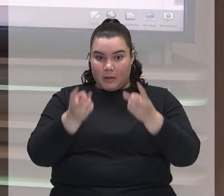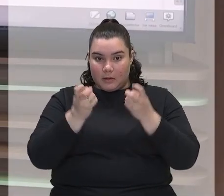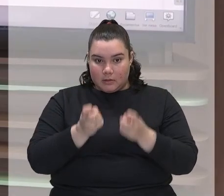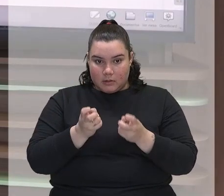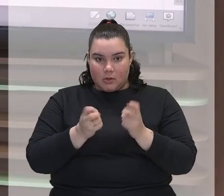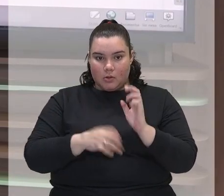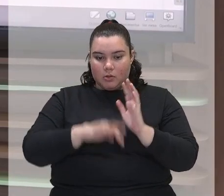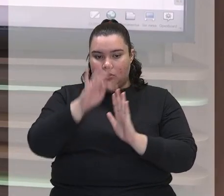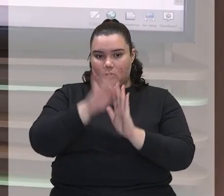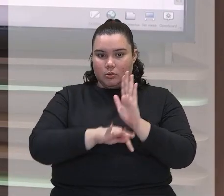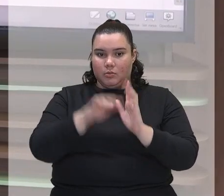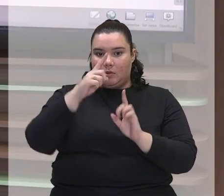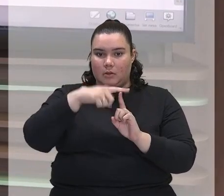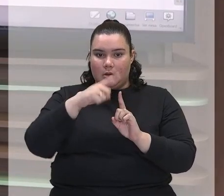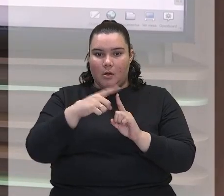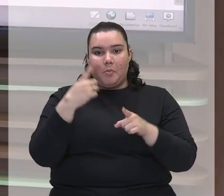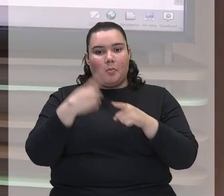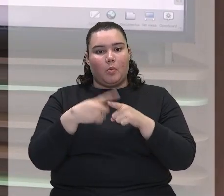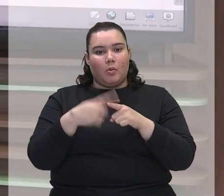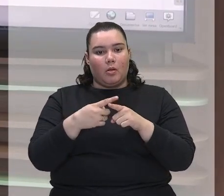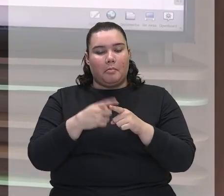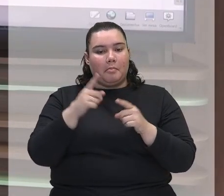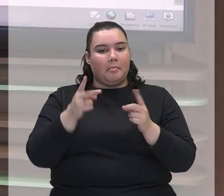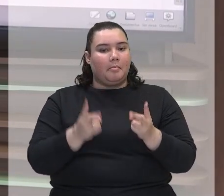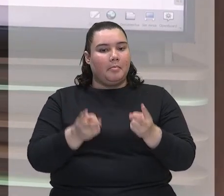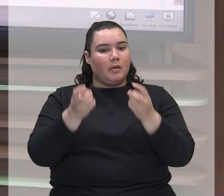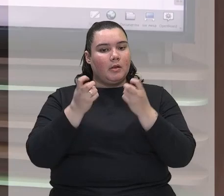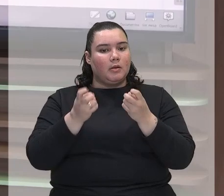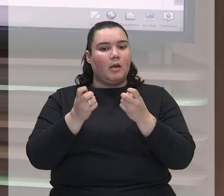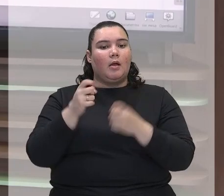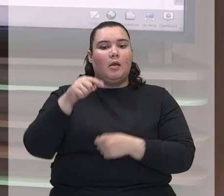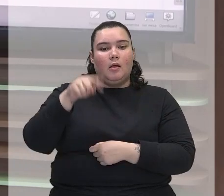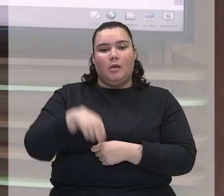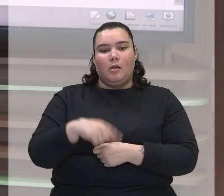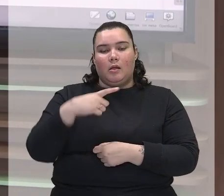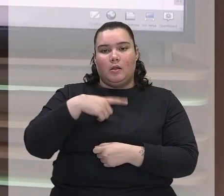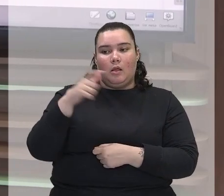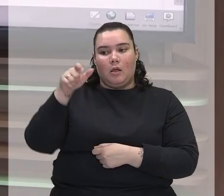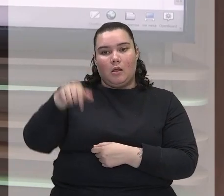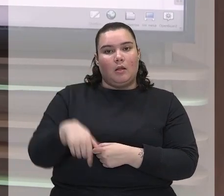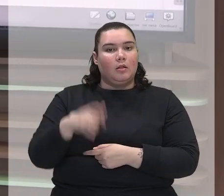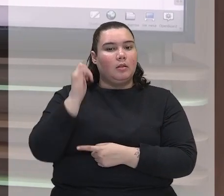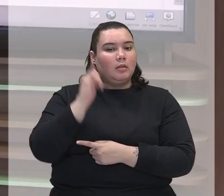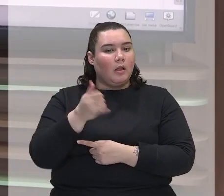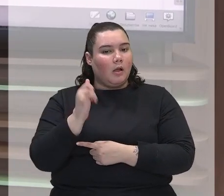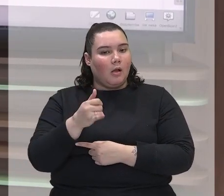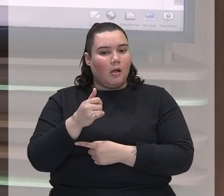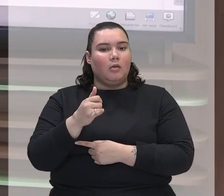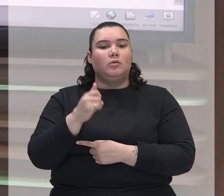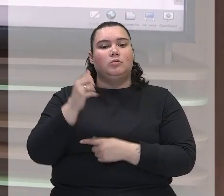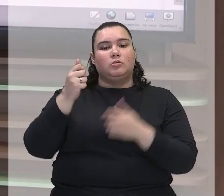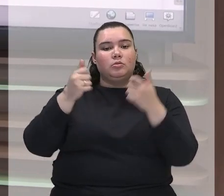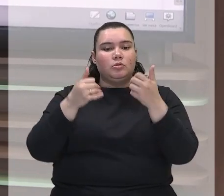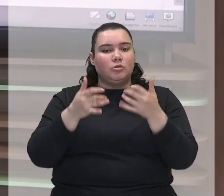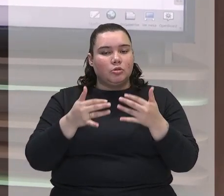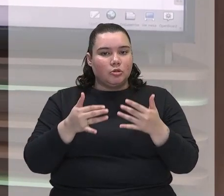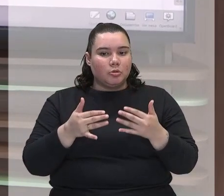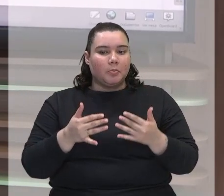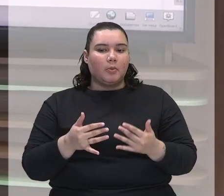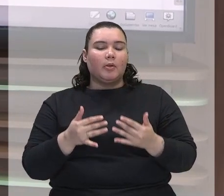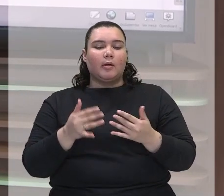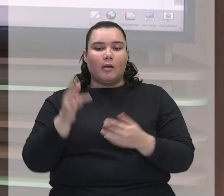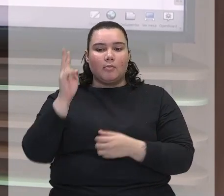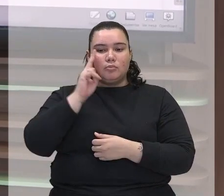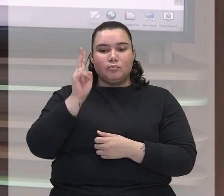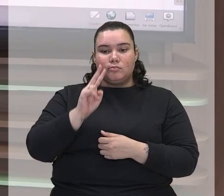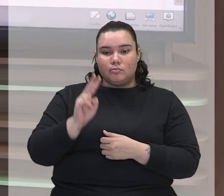tipo textual narração? Porque você vai notar que tem um narrador contando, narrando,